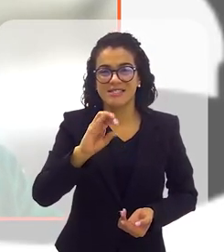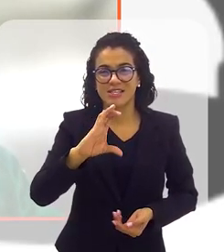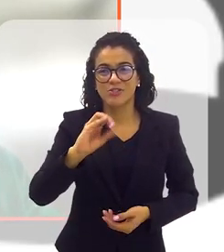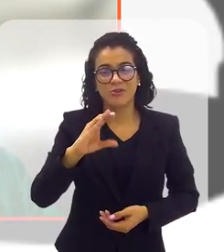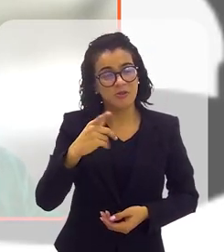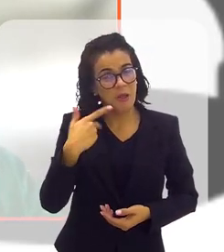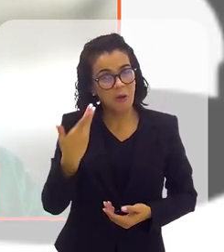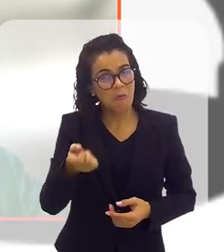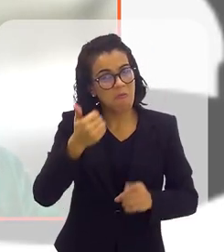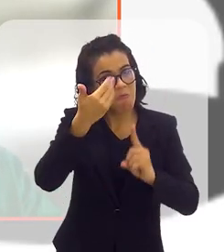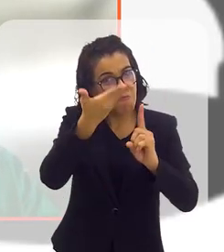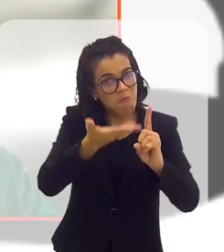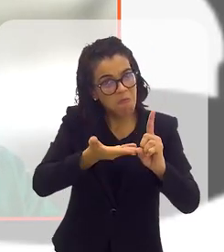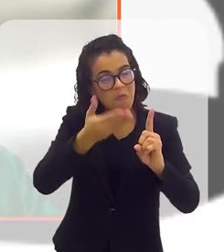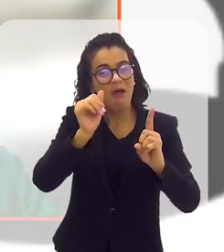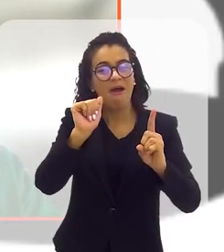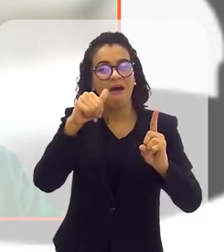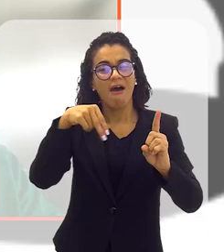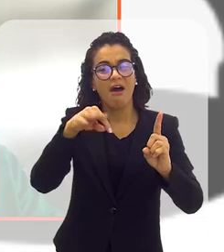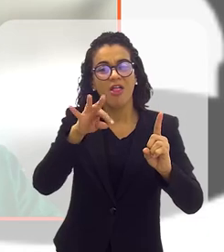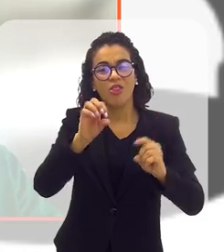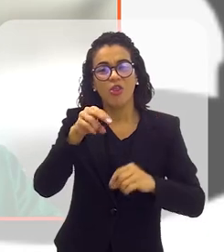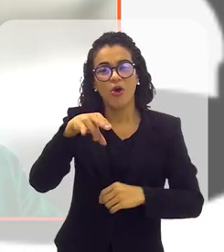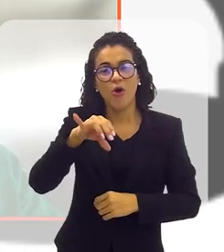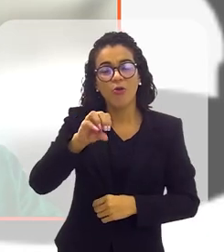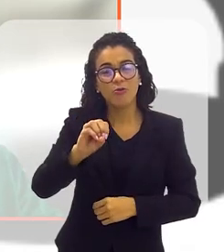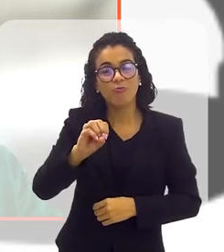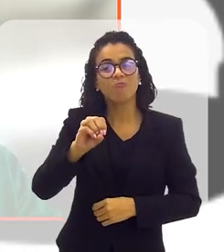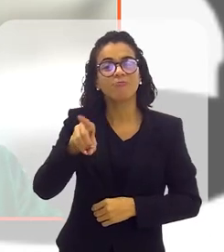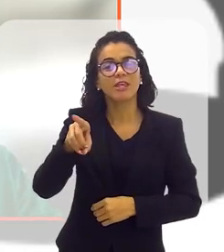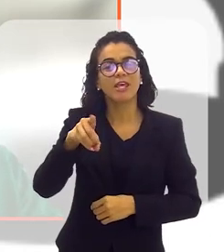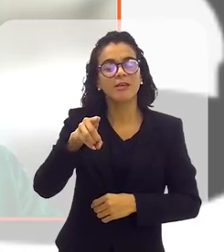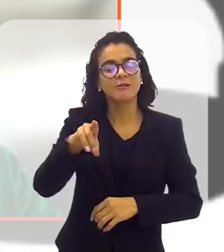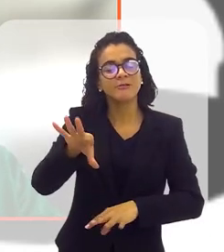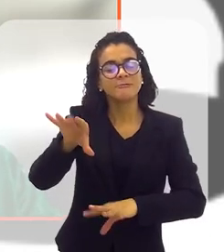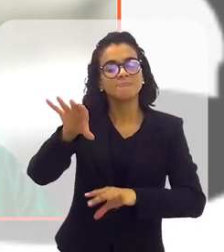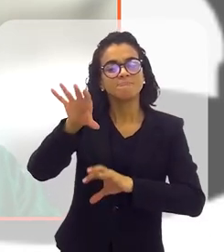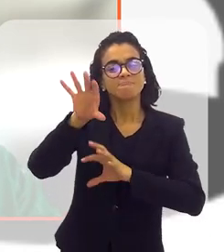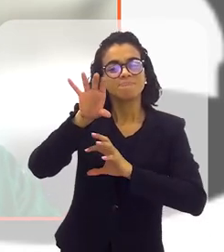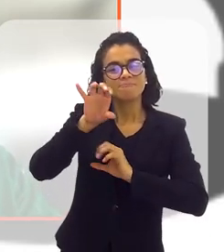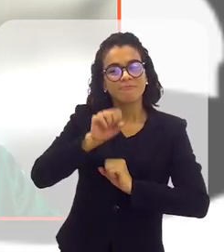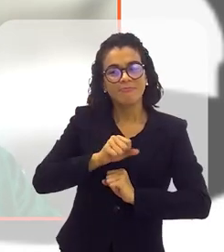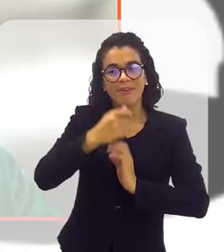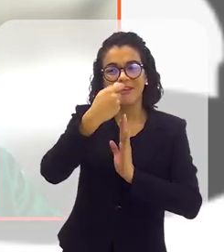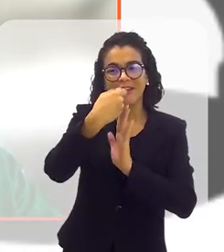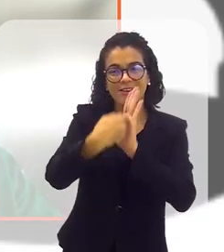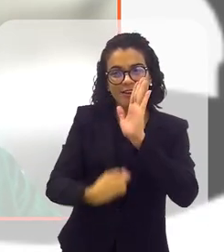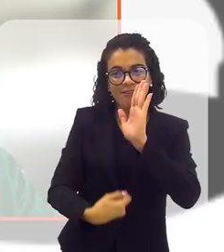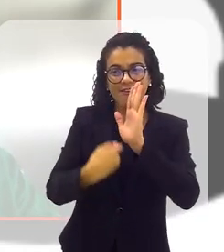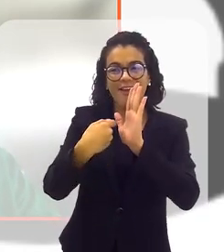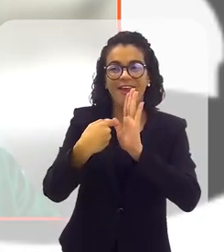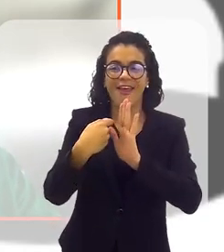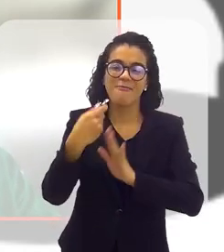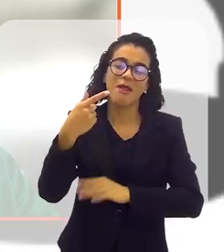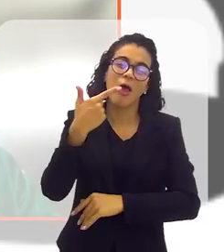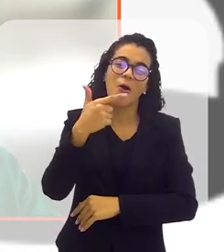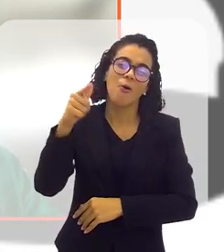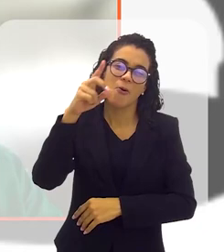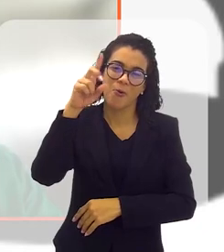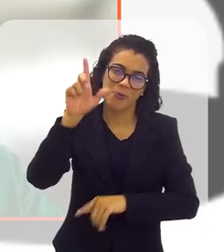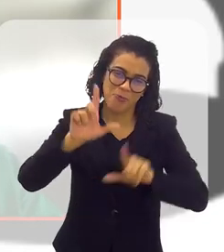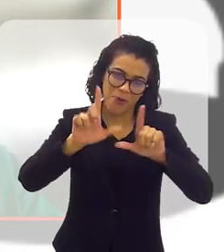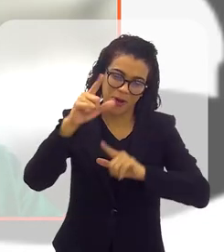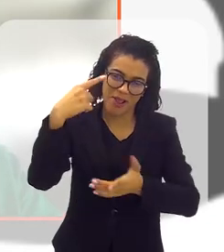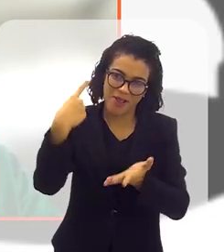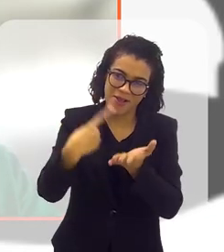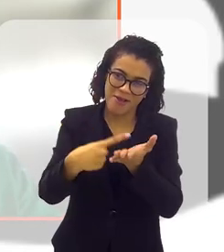Vamos saudar, aproveitar aqui a saudação masculina para o seu Antônio Aguilar, que foi quem inspirou a Débora para escrever as histórias da Jovem Guarda, mas que vai